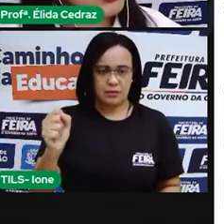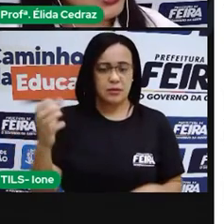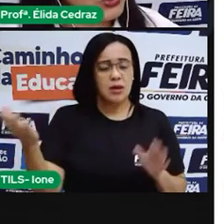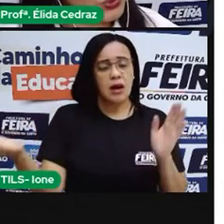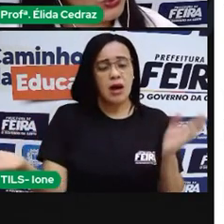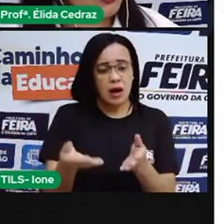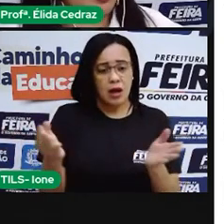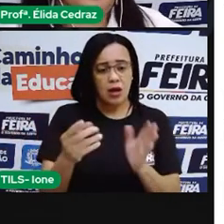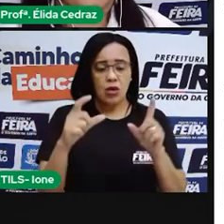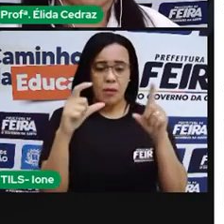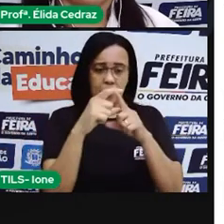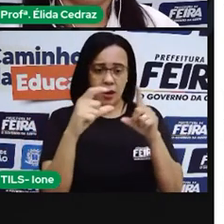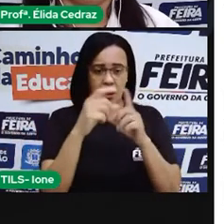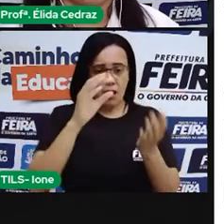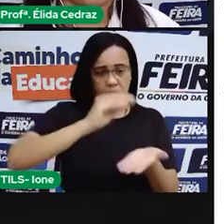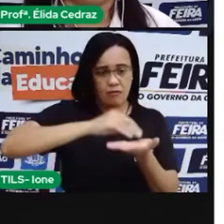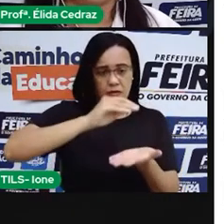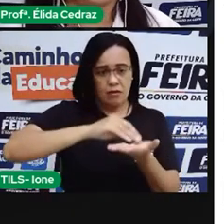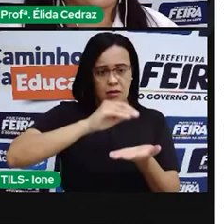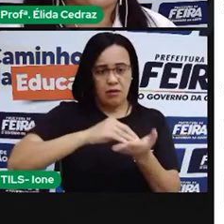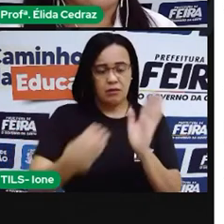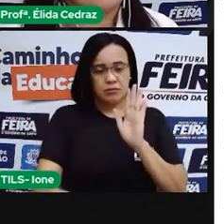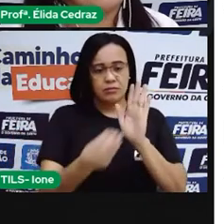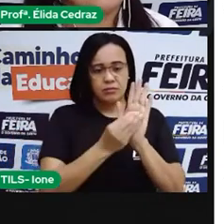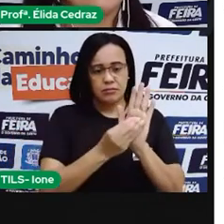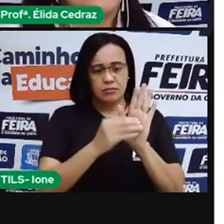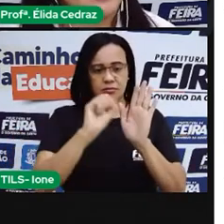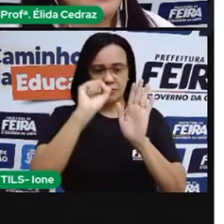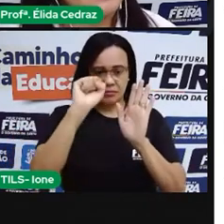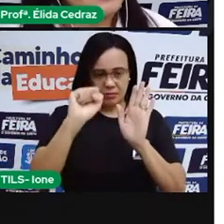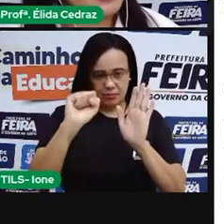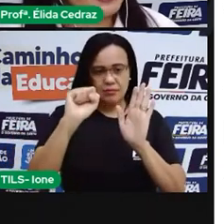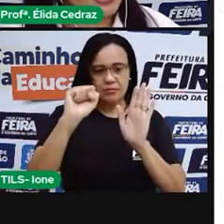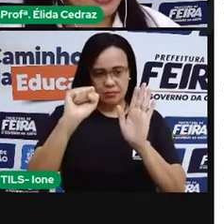O urso é um animal silvestre.